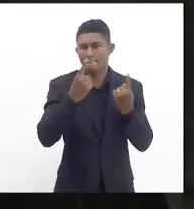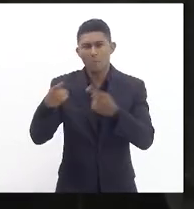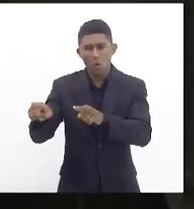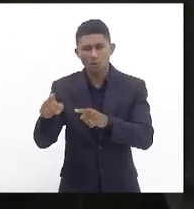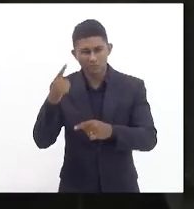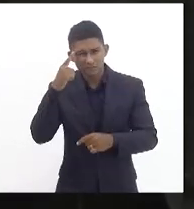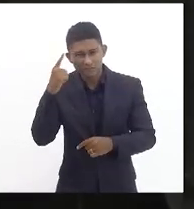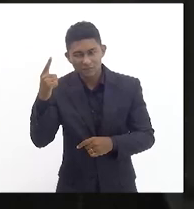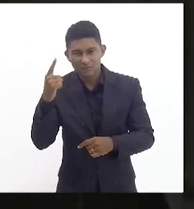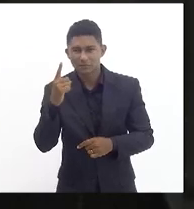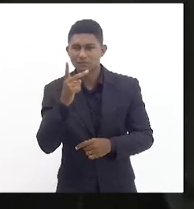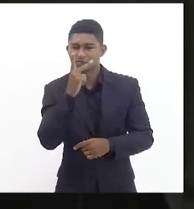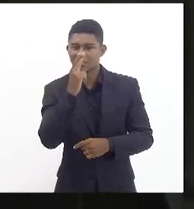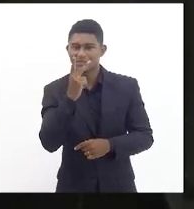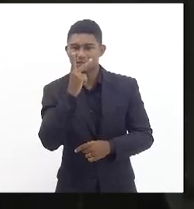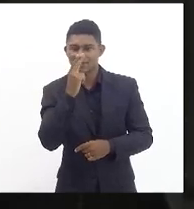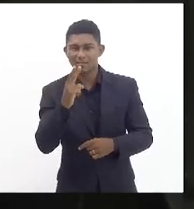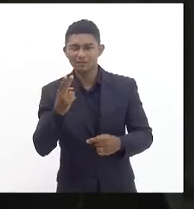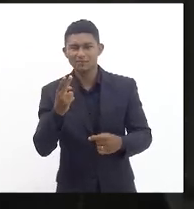os orixás,